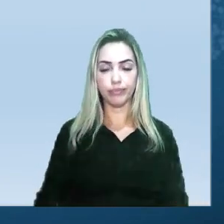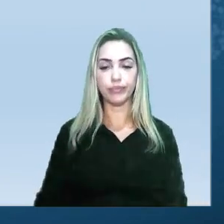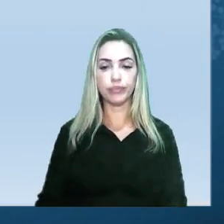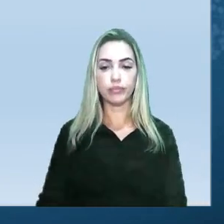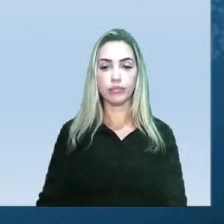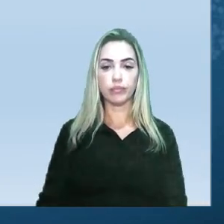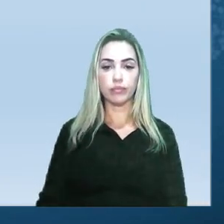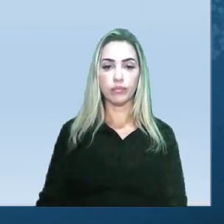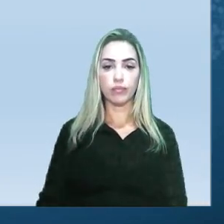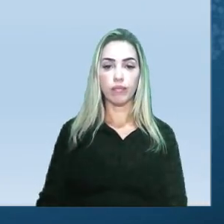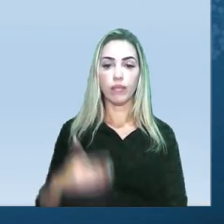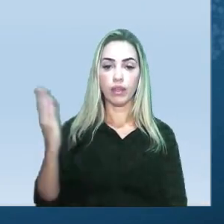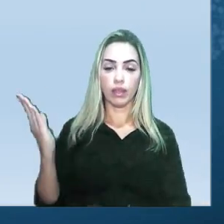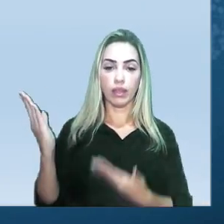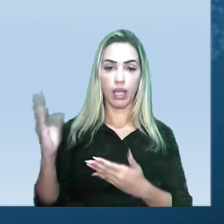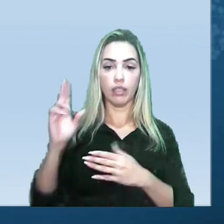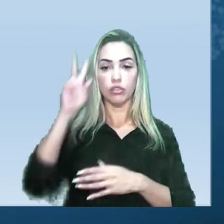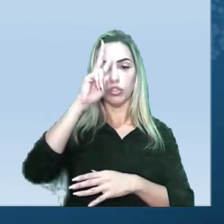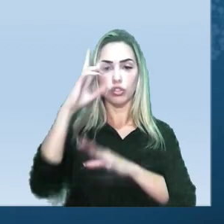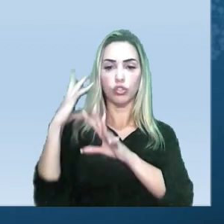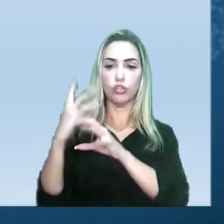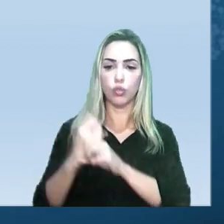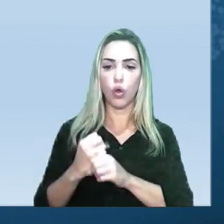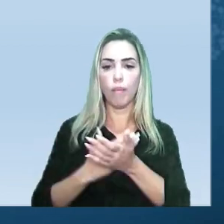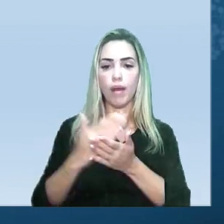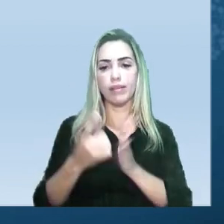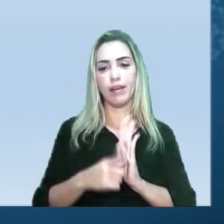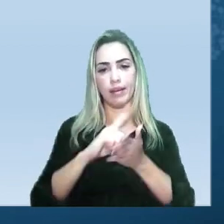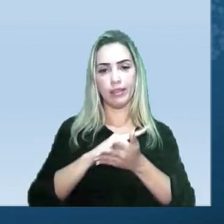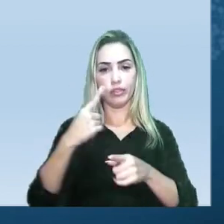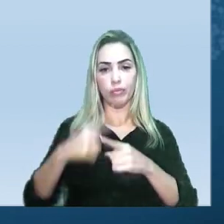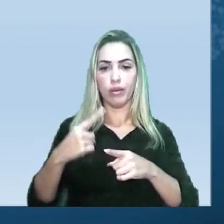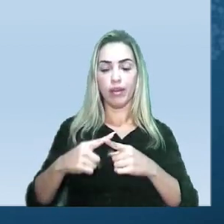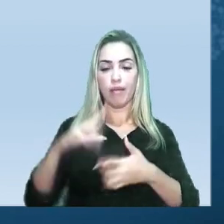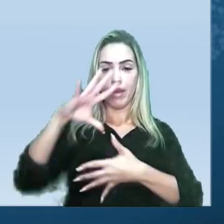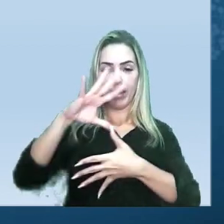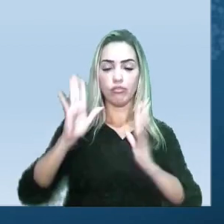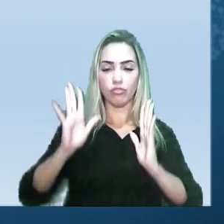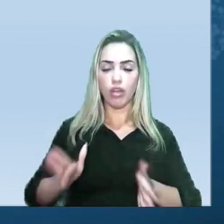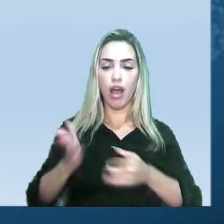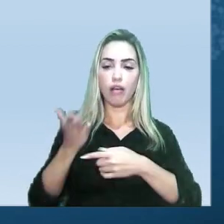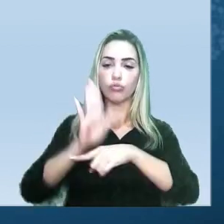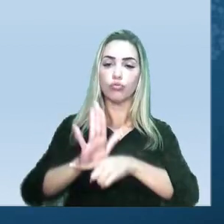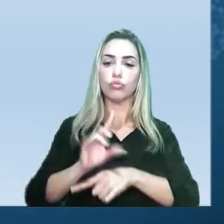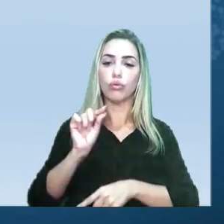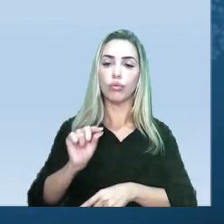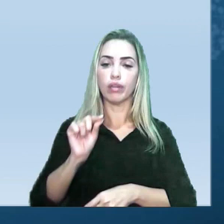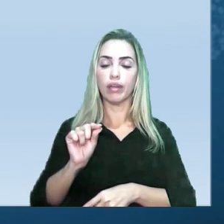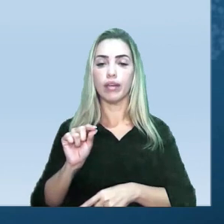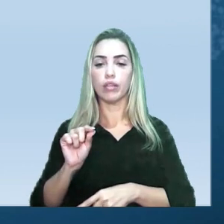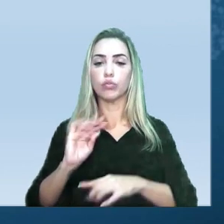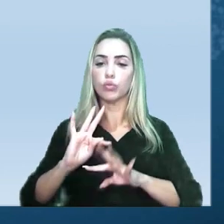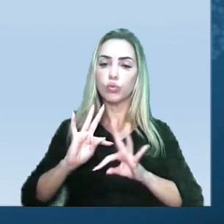Esse histórico começa muito antes. A América Latina vem contribuindo em muito com o desenvolvimento